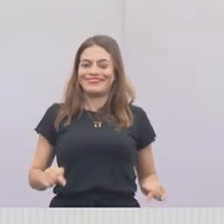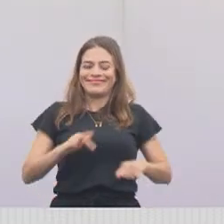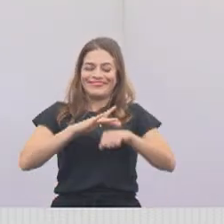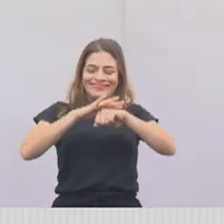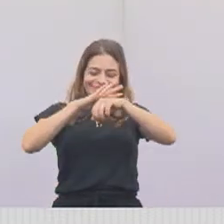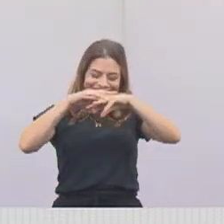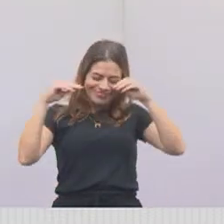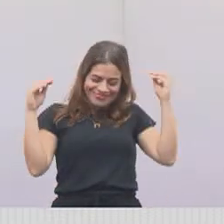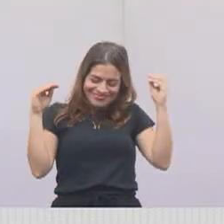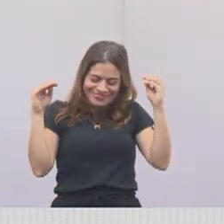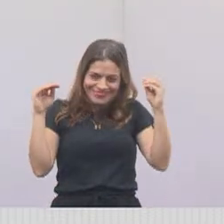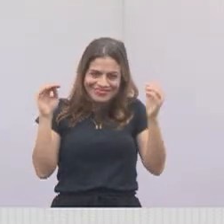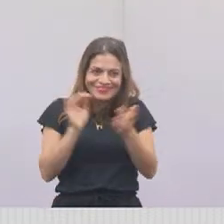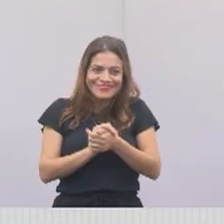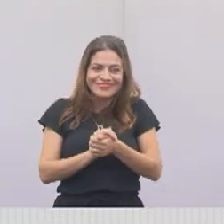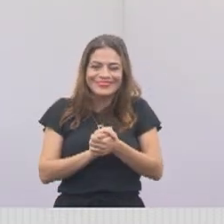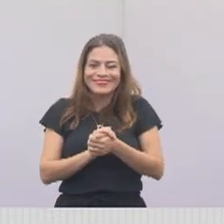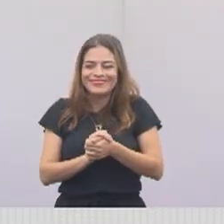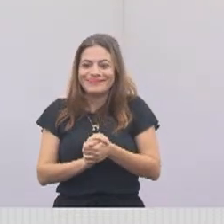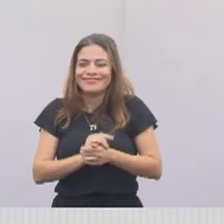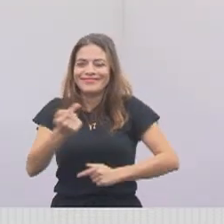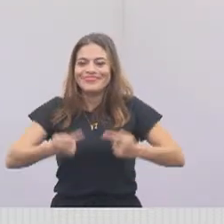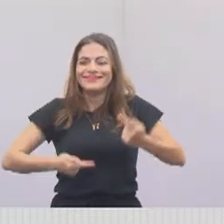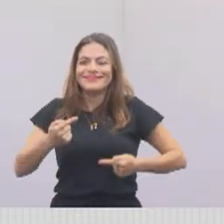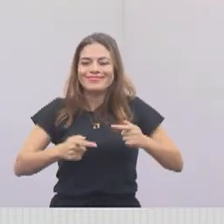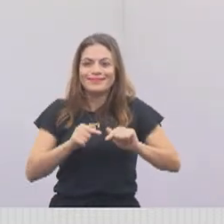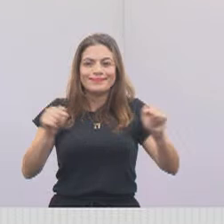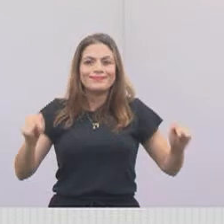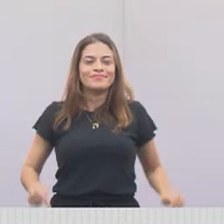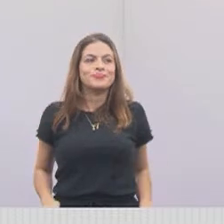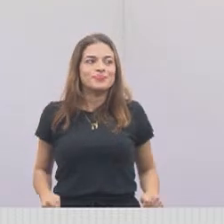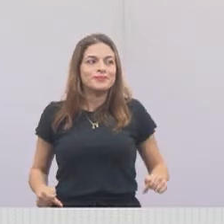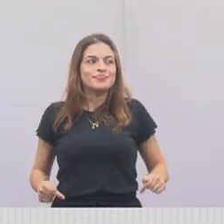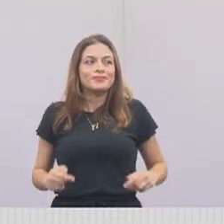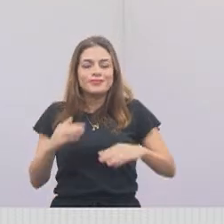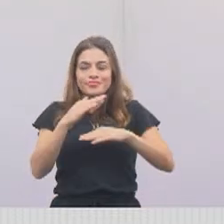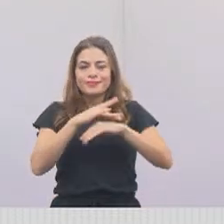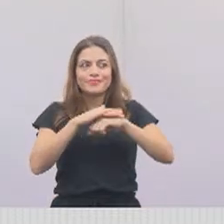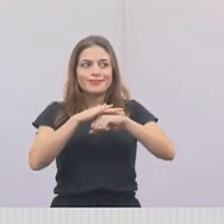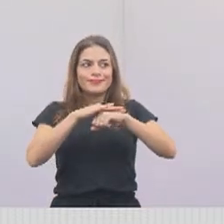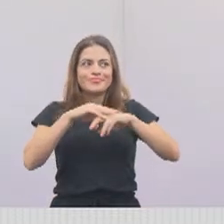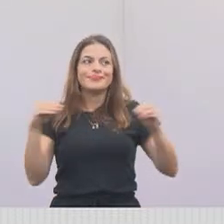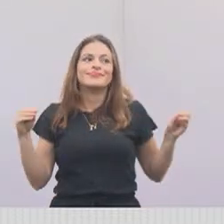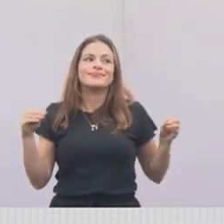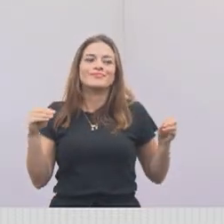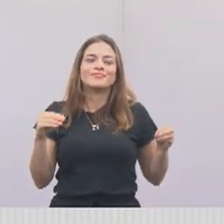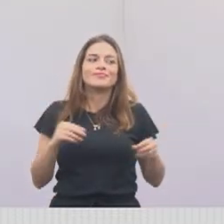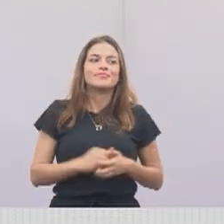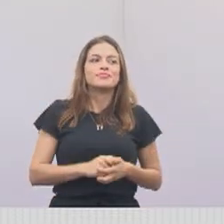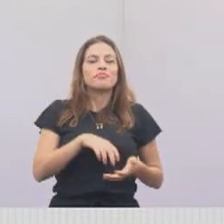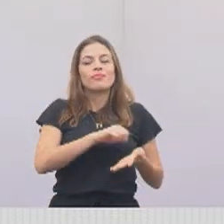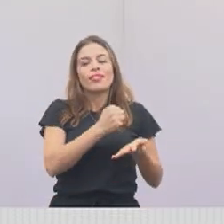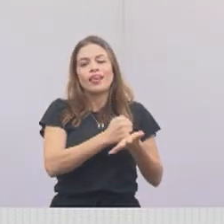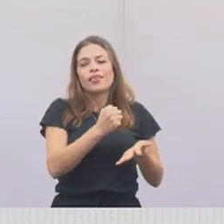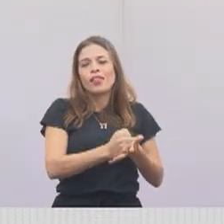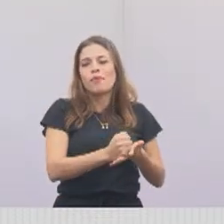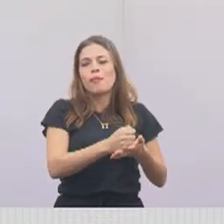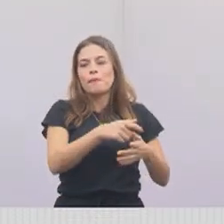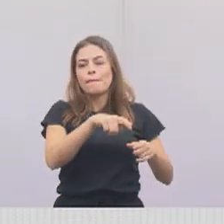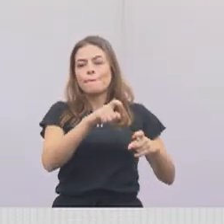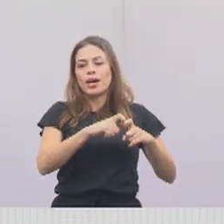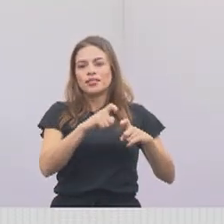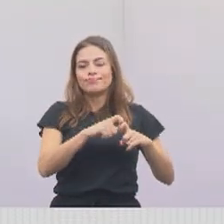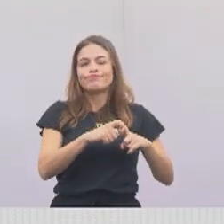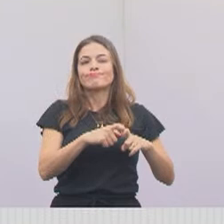doença. Política pública direcionada à cura de doença é mais caro para o poder público. Contratação de médico, tem que fazer hospital, tem que comprar